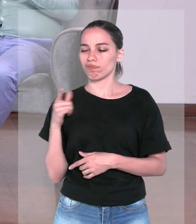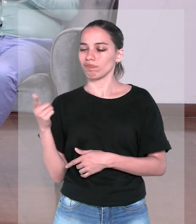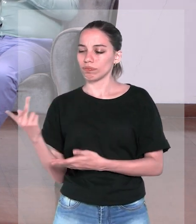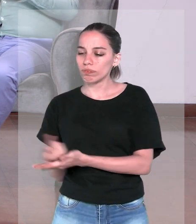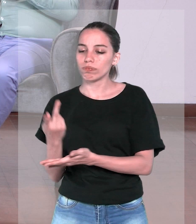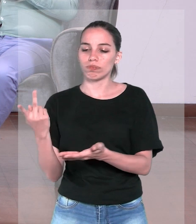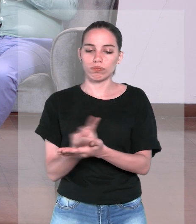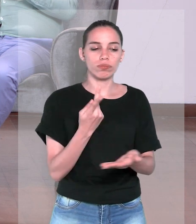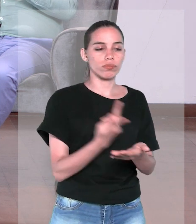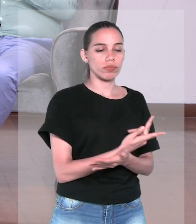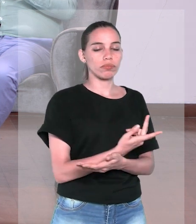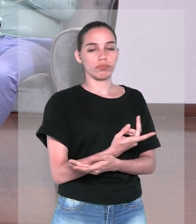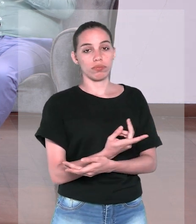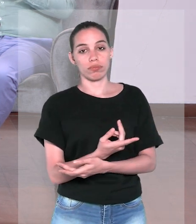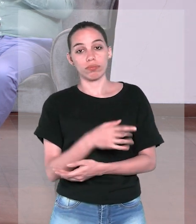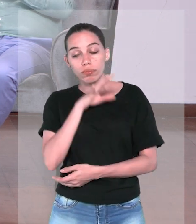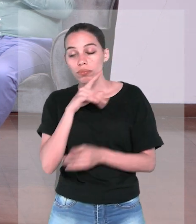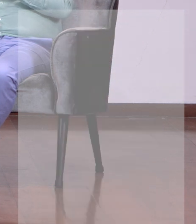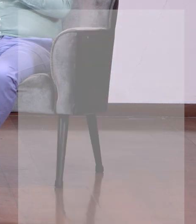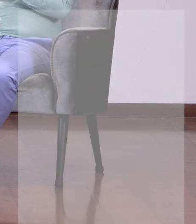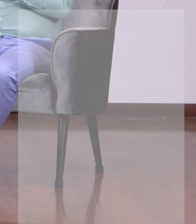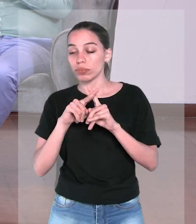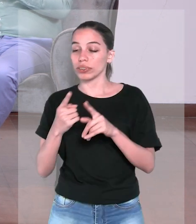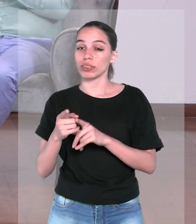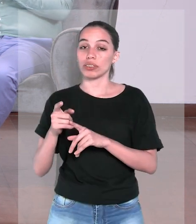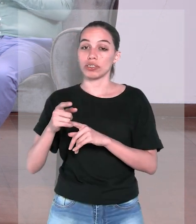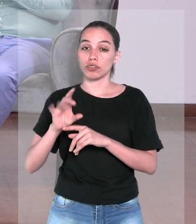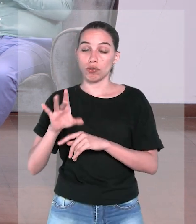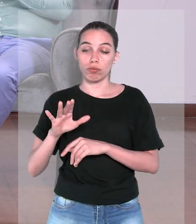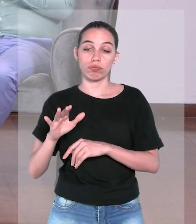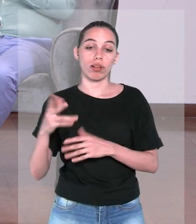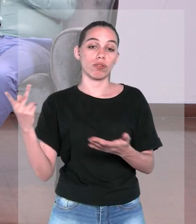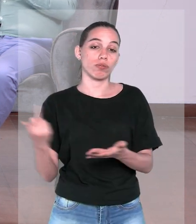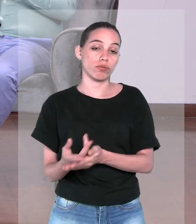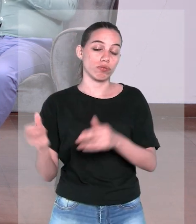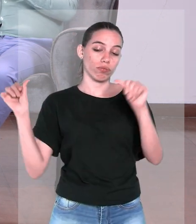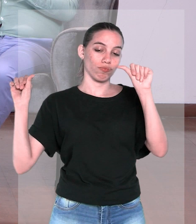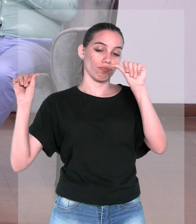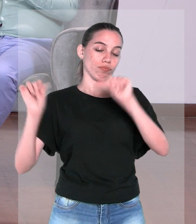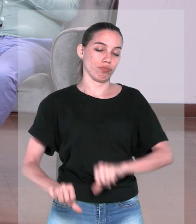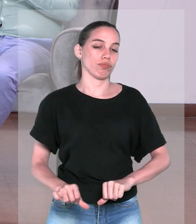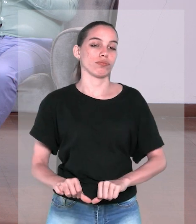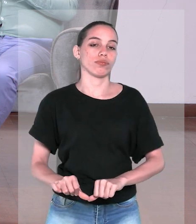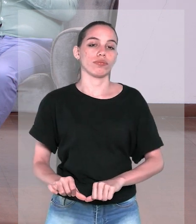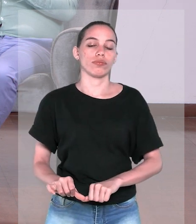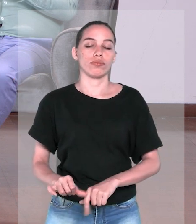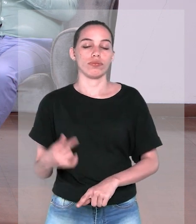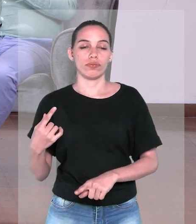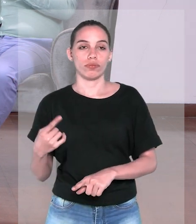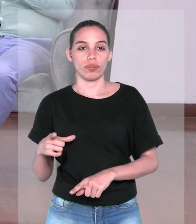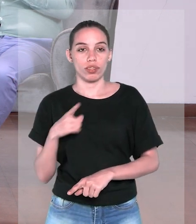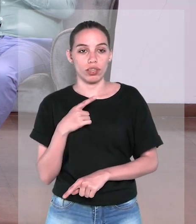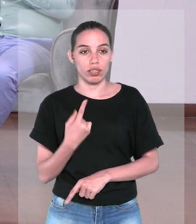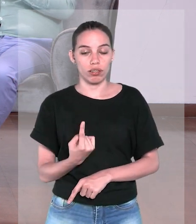nós tivemos 20 ataques diretos à escola, e esses 20 ataques diretos à